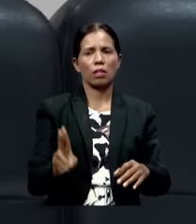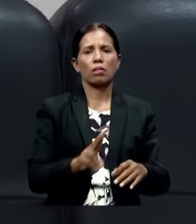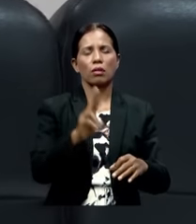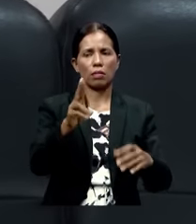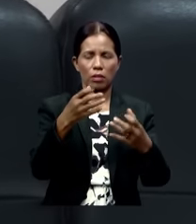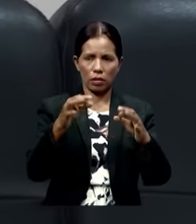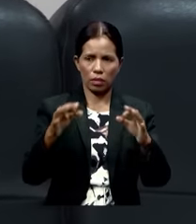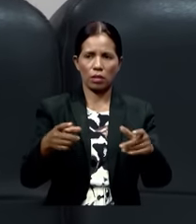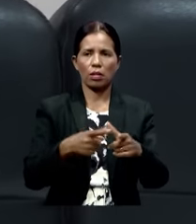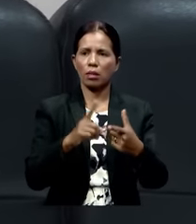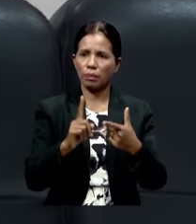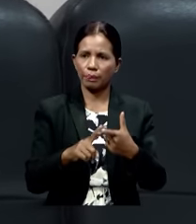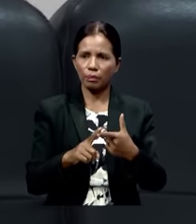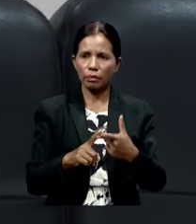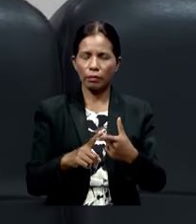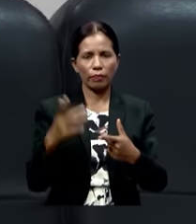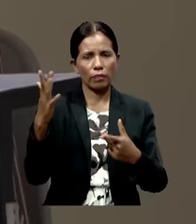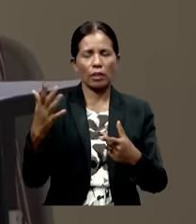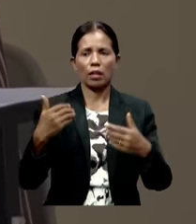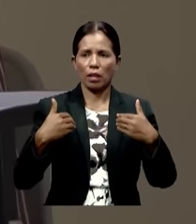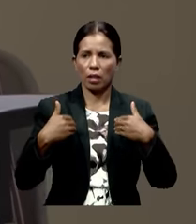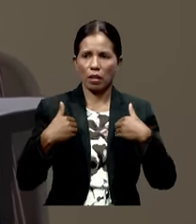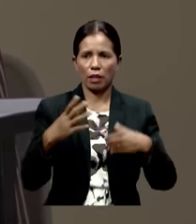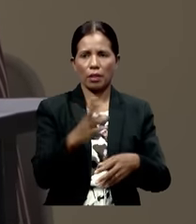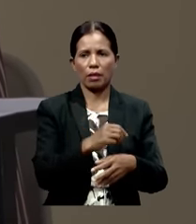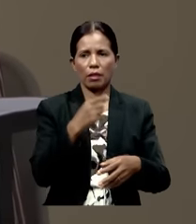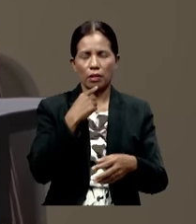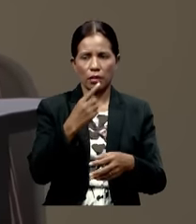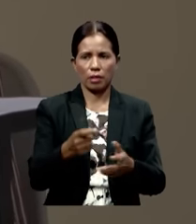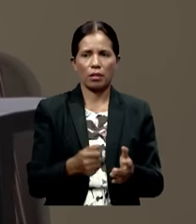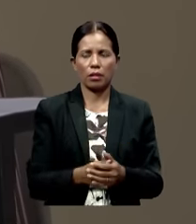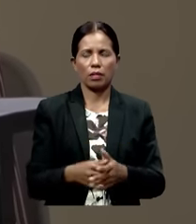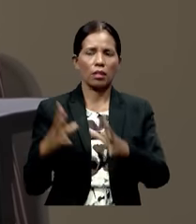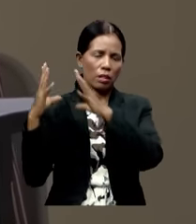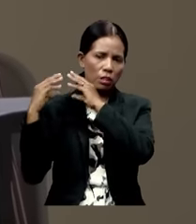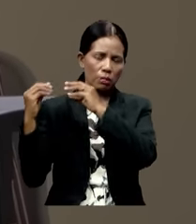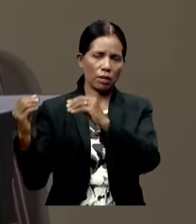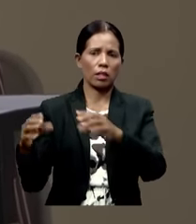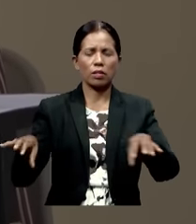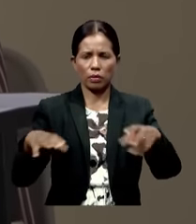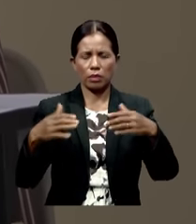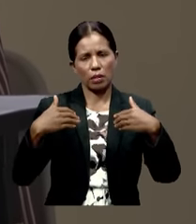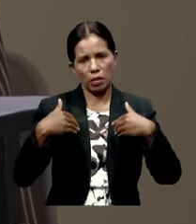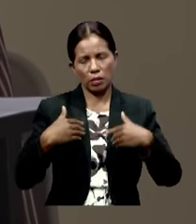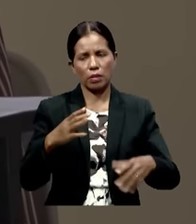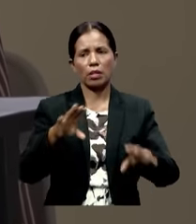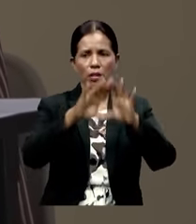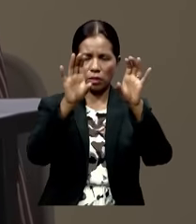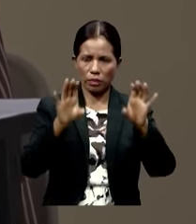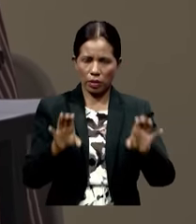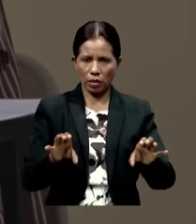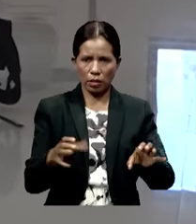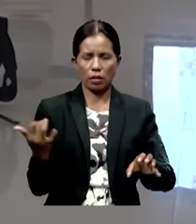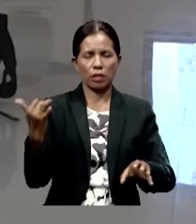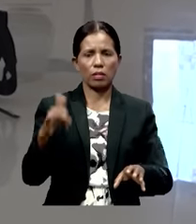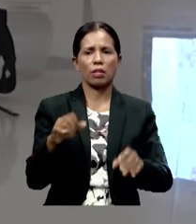ona, lo puismos, yang nabamos iya kresentamos iya experience servisu, karya, oh, iya sertifikado ruma,